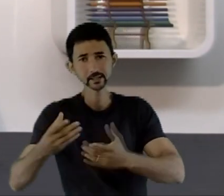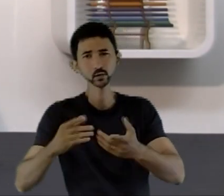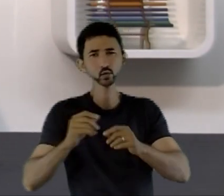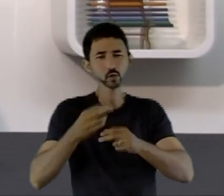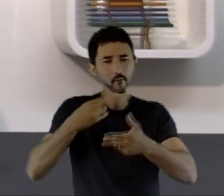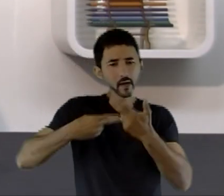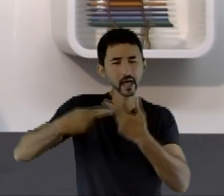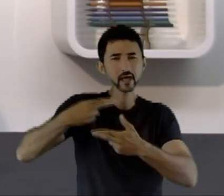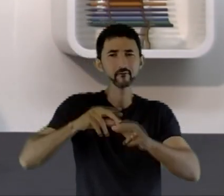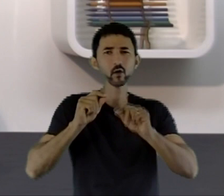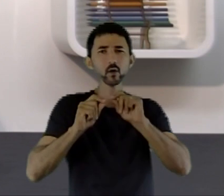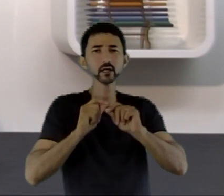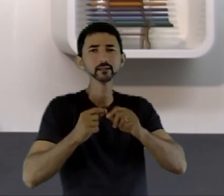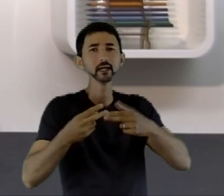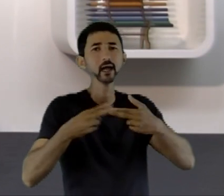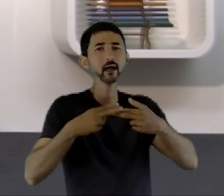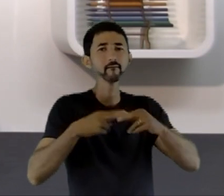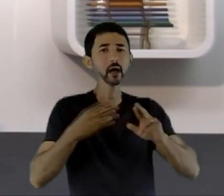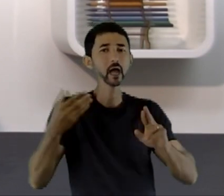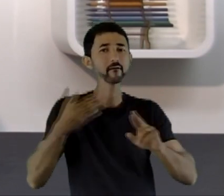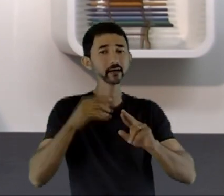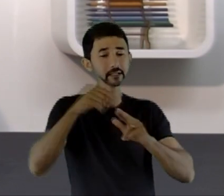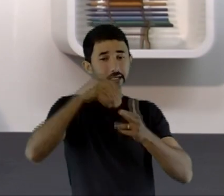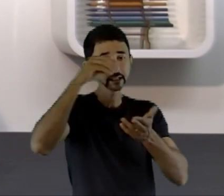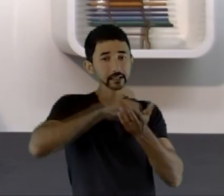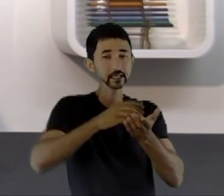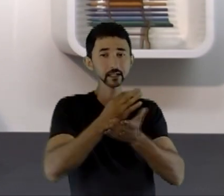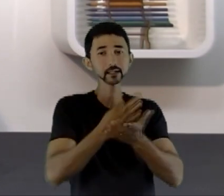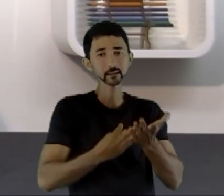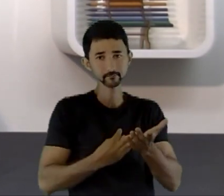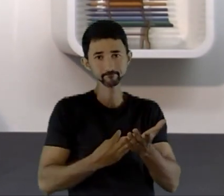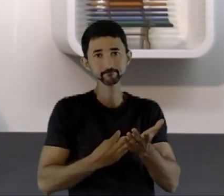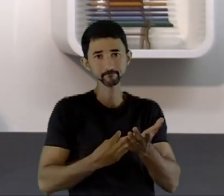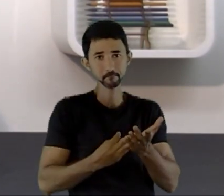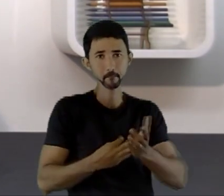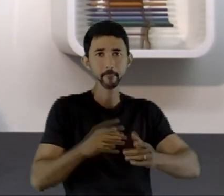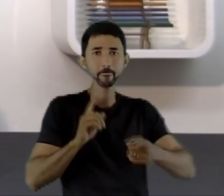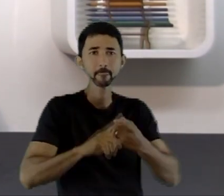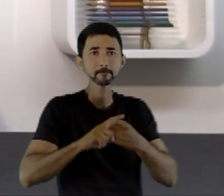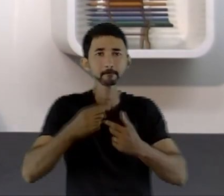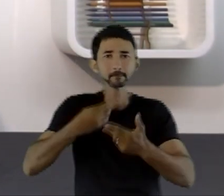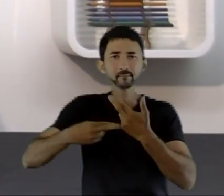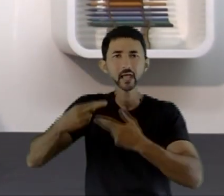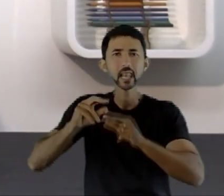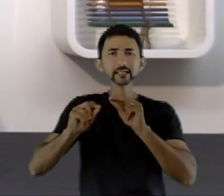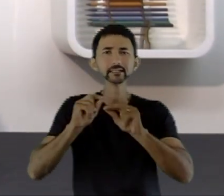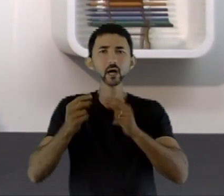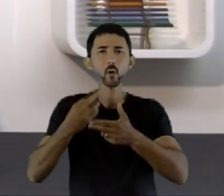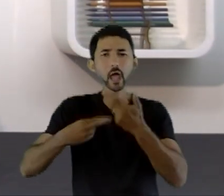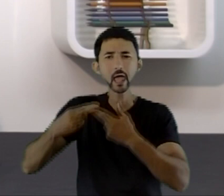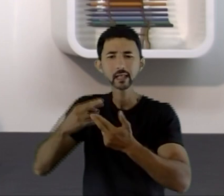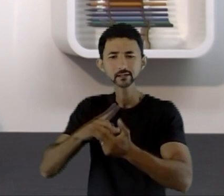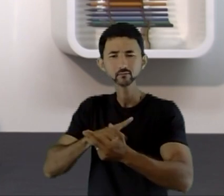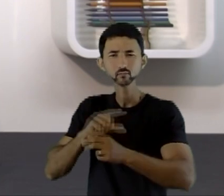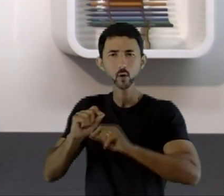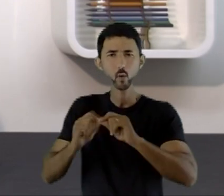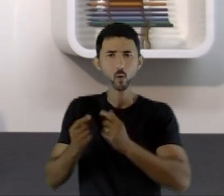faziam referência a alguma coisa dentro do texto. Além dessas relações que nós